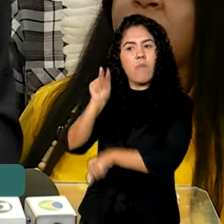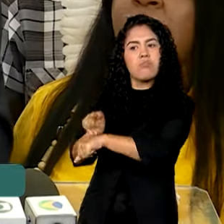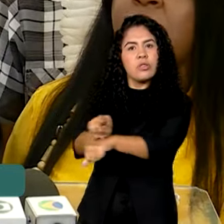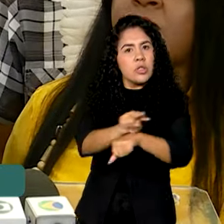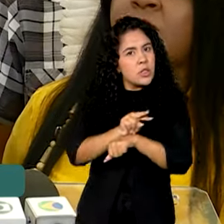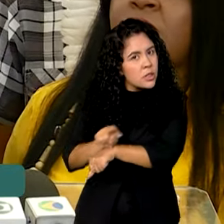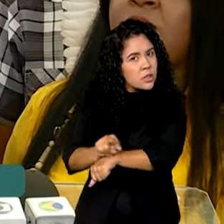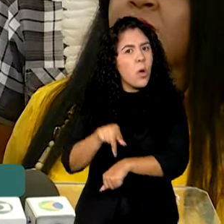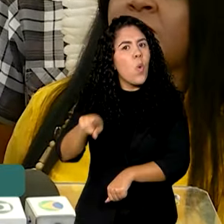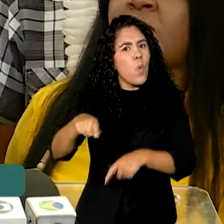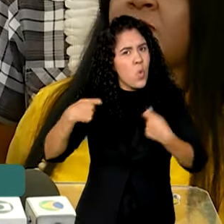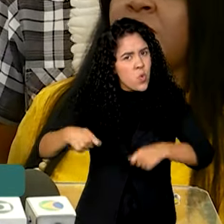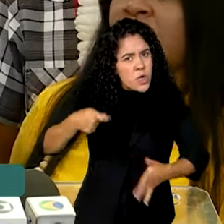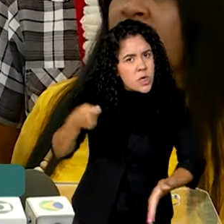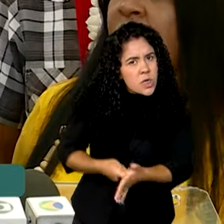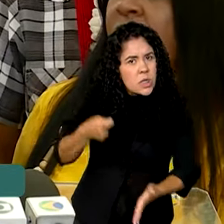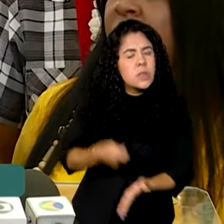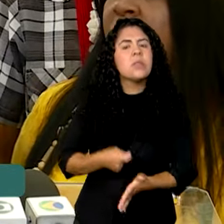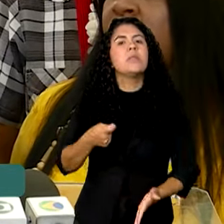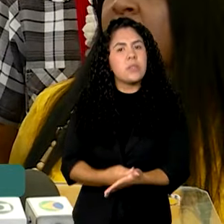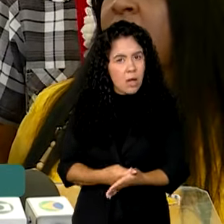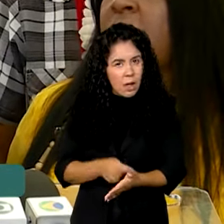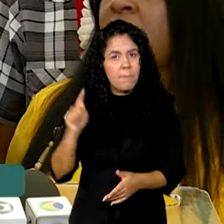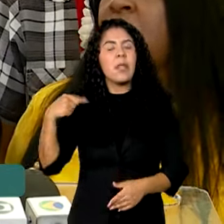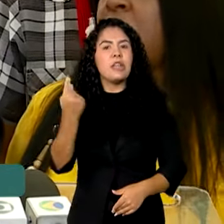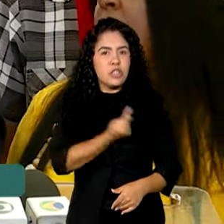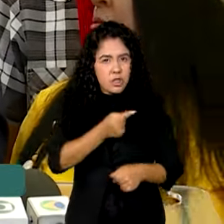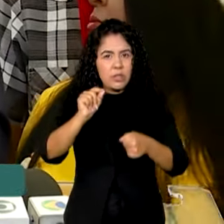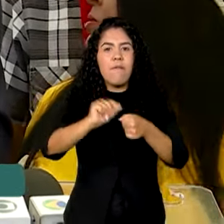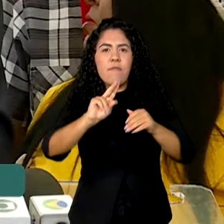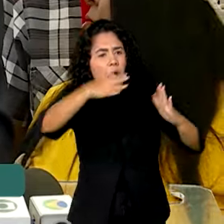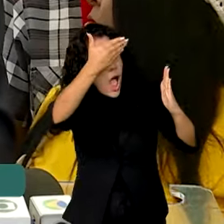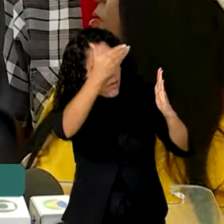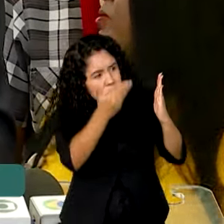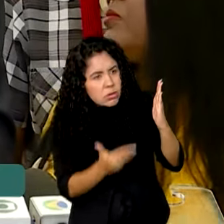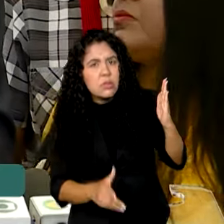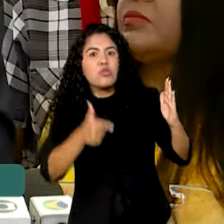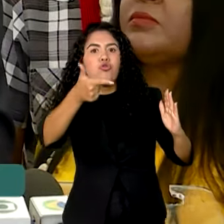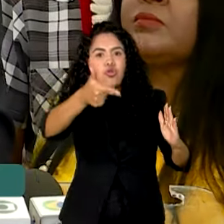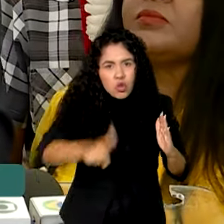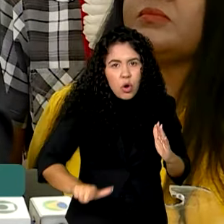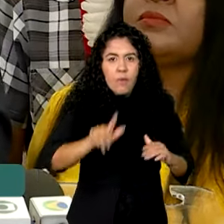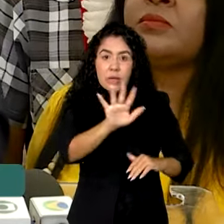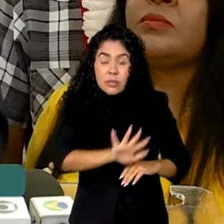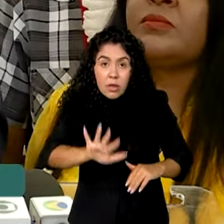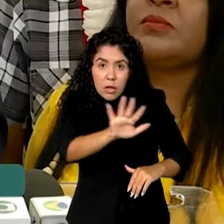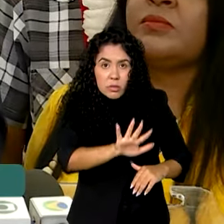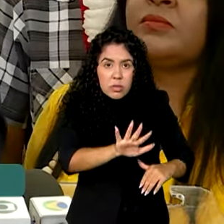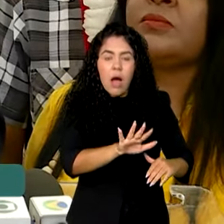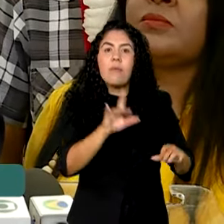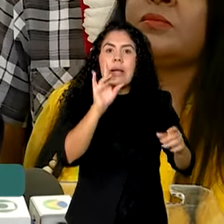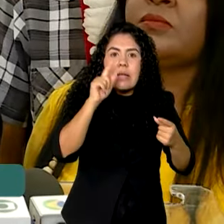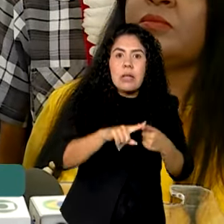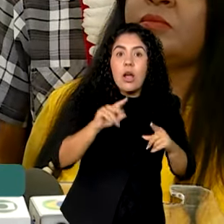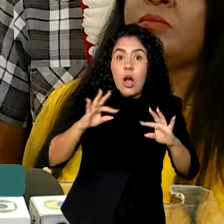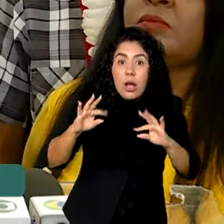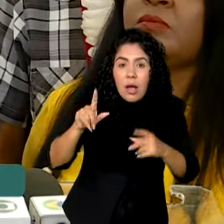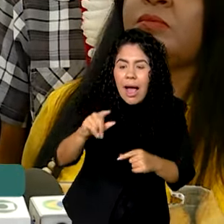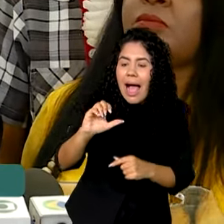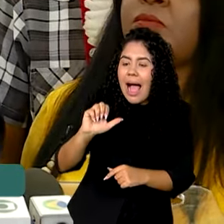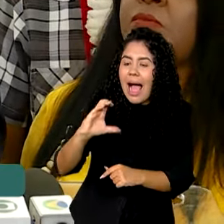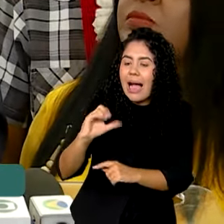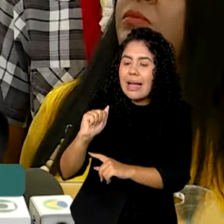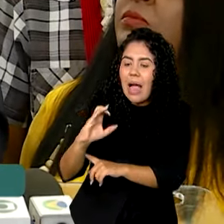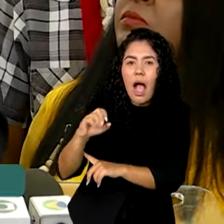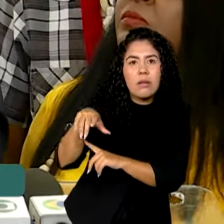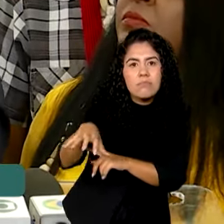rigorosa nós vamos eh reexaminar reavaliar a situação quando vier para nós de cada um dos cques e vamos